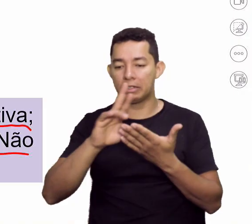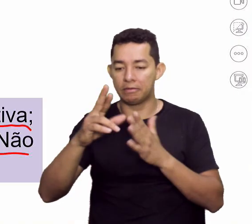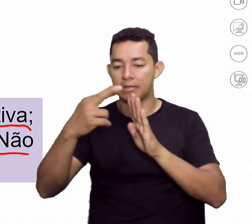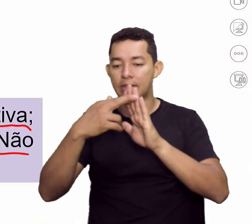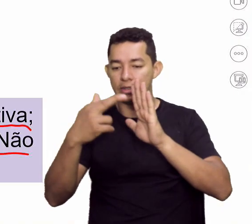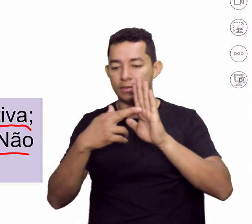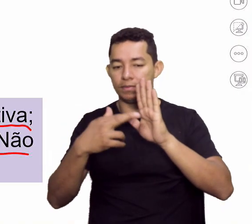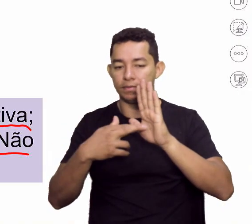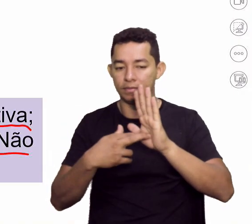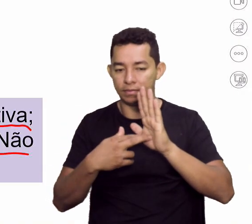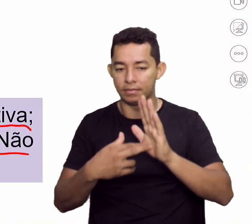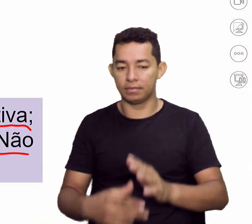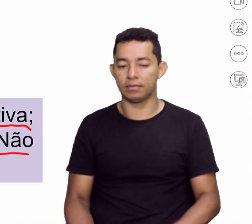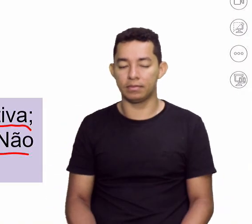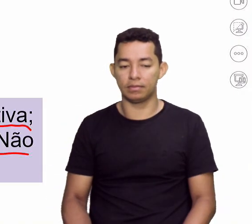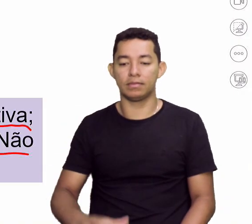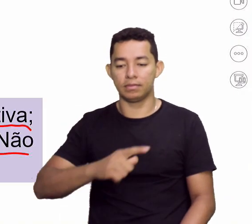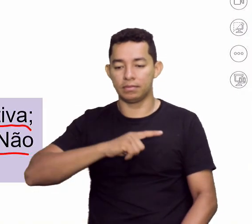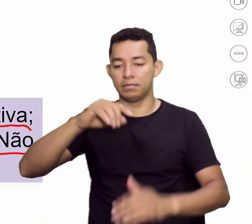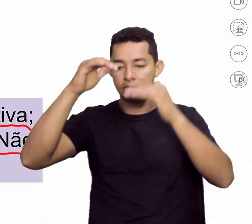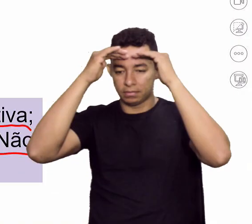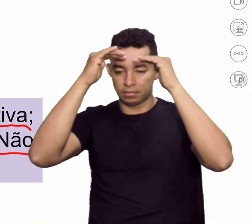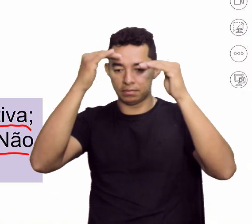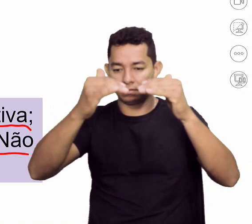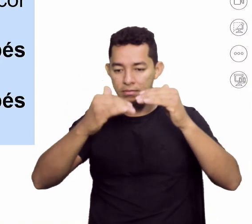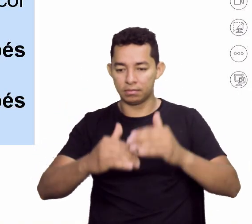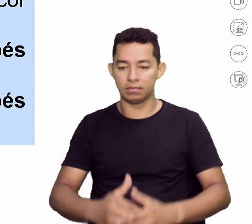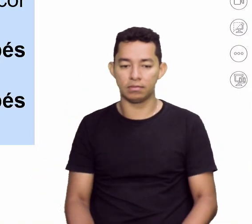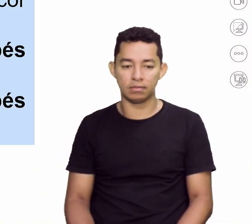da frontalidade. Tem que obedecer.